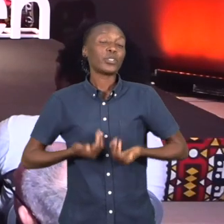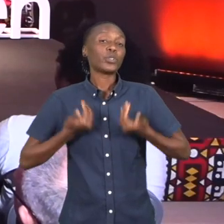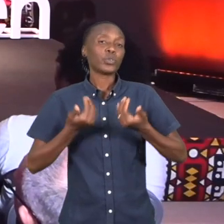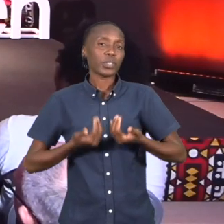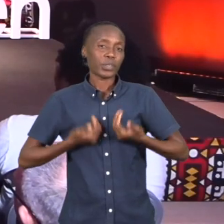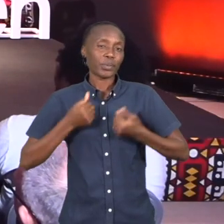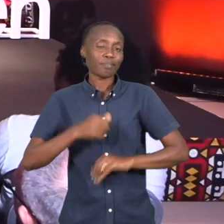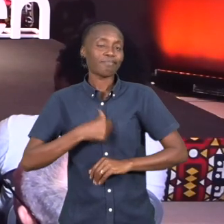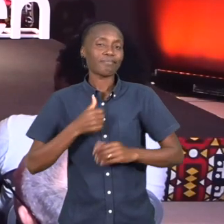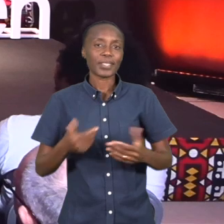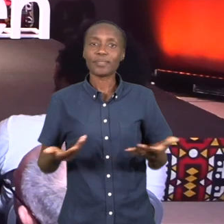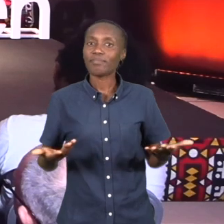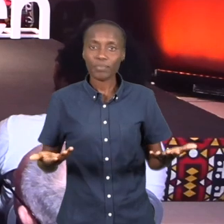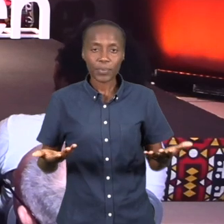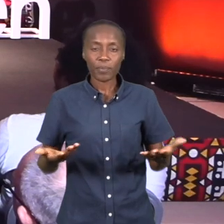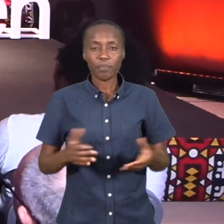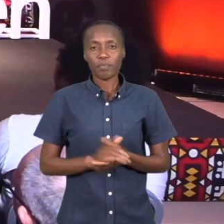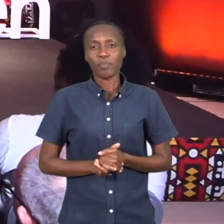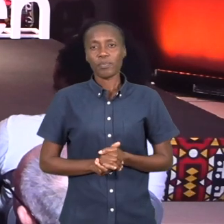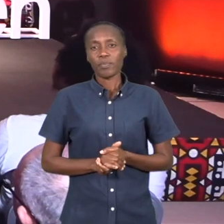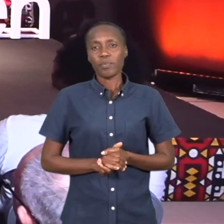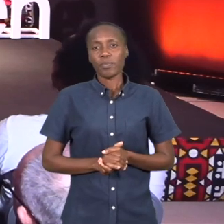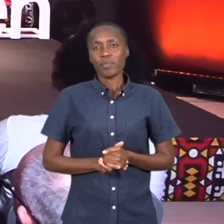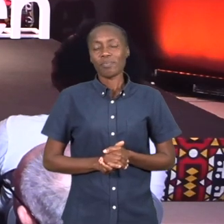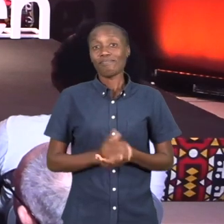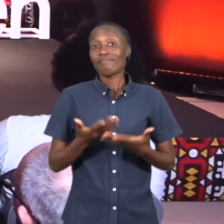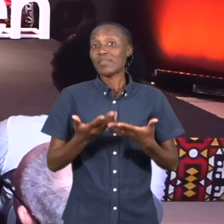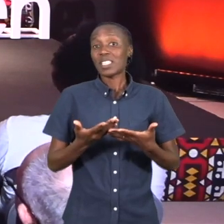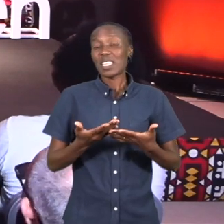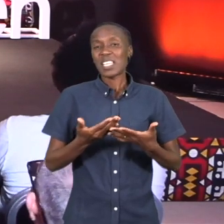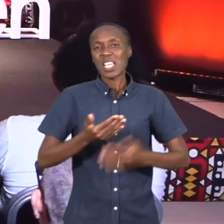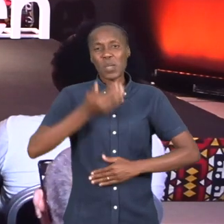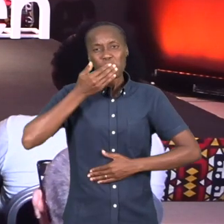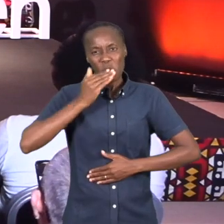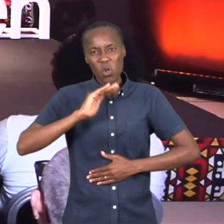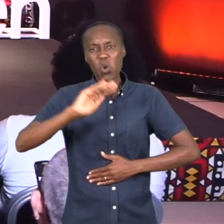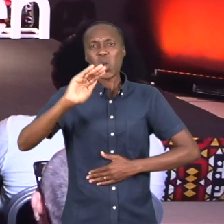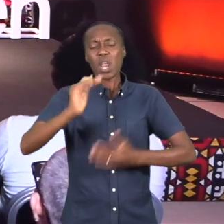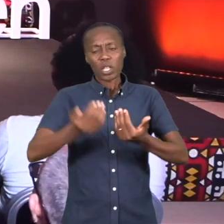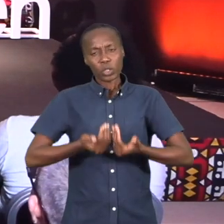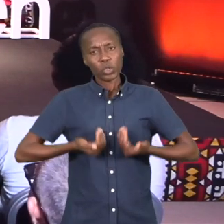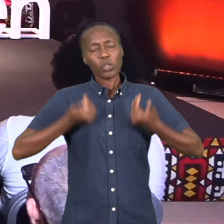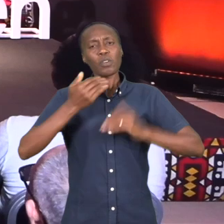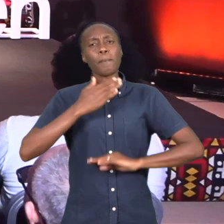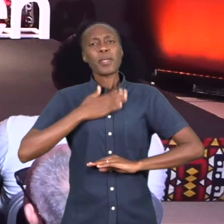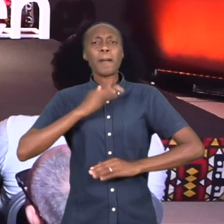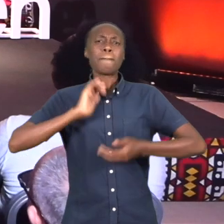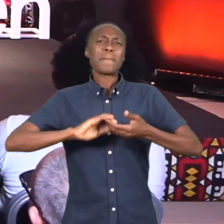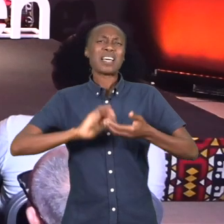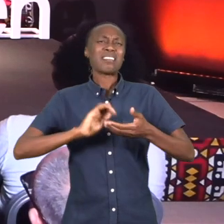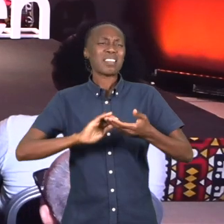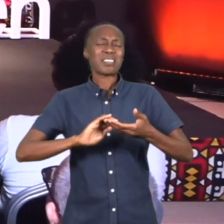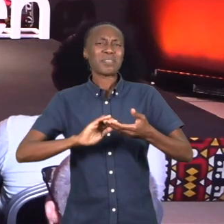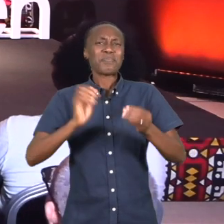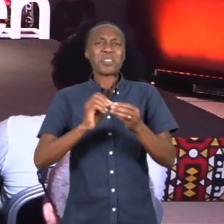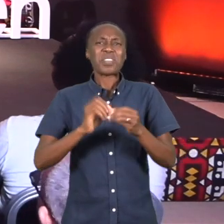de uma juventude. Enfim. Eu sentia como se me estivessem a roubar a melhor fase da minha vida. A fase